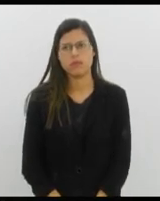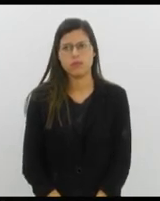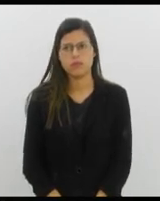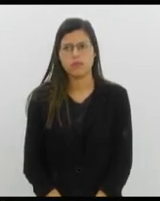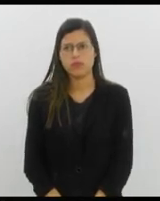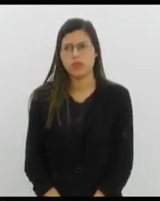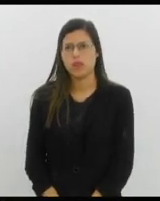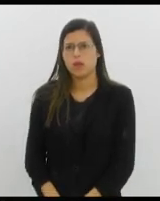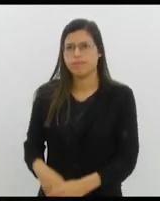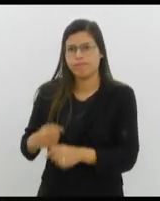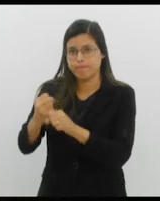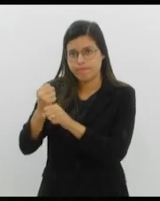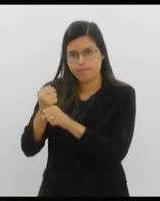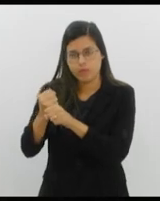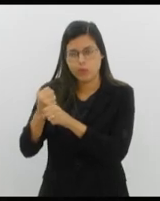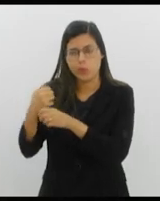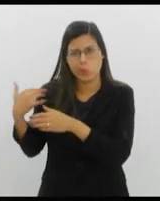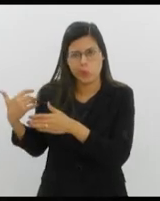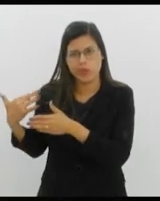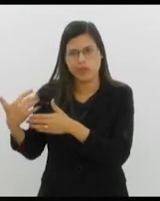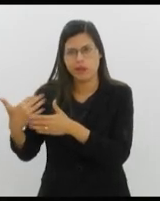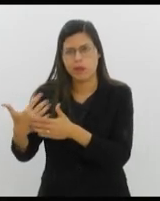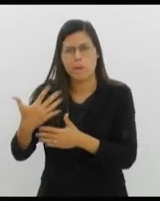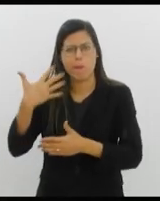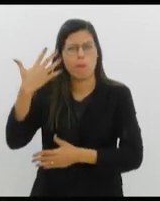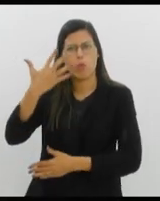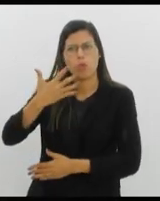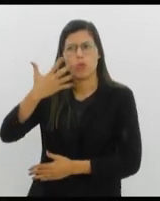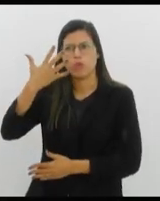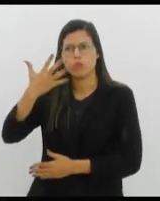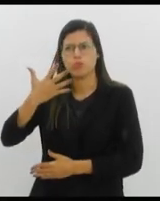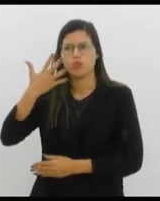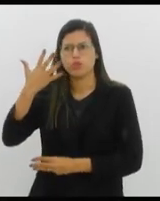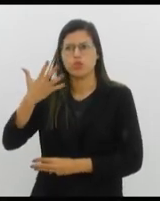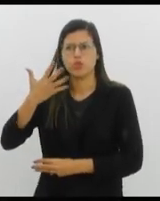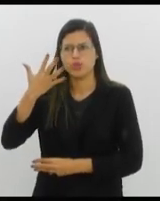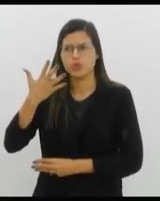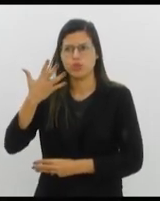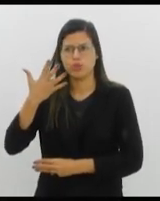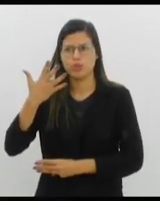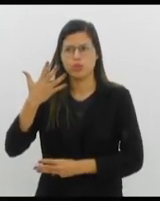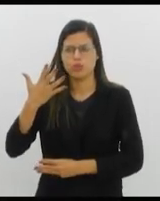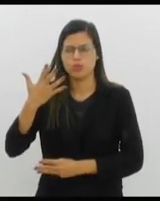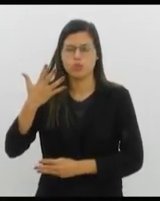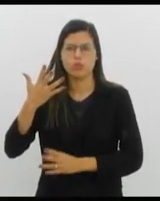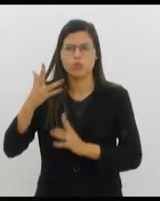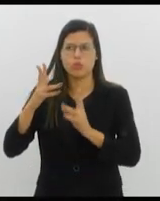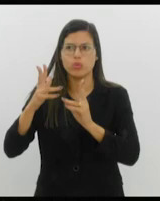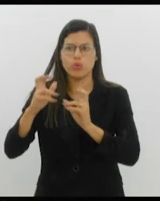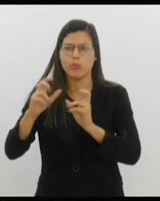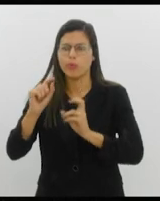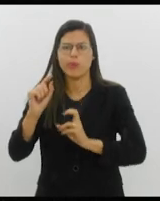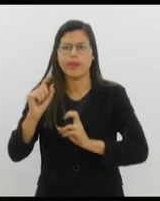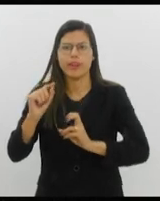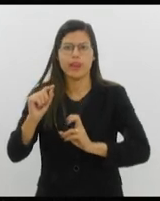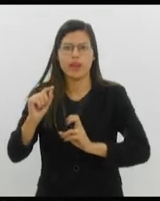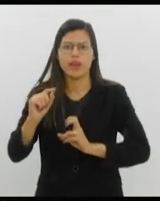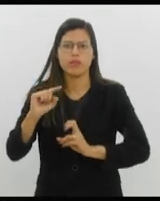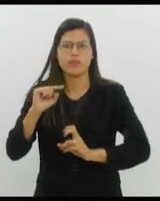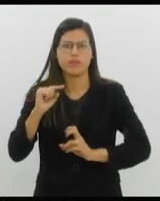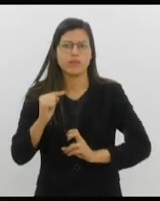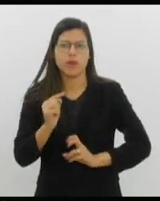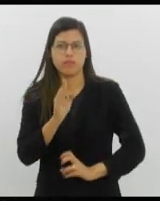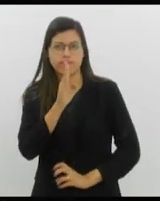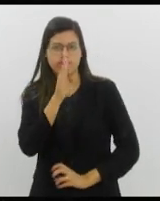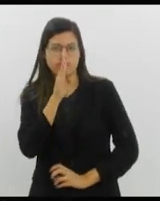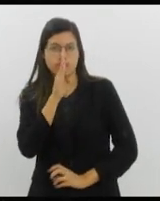Durante muito tempo, como já falei aqui, o discurso, por uma conta do espiral de silêncio, aonde você cala,